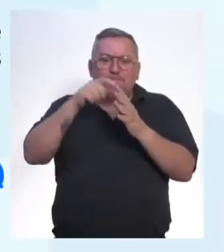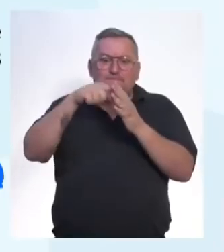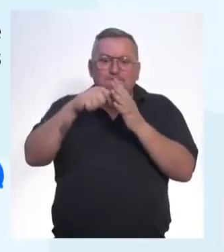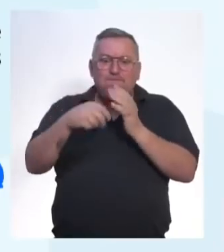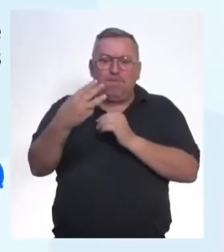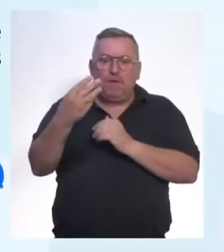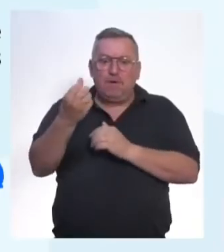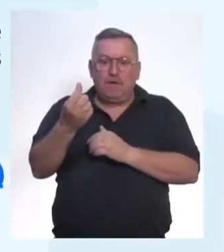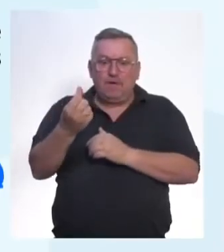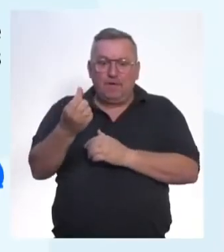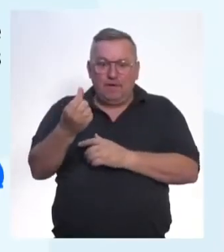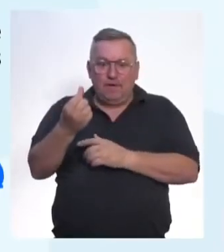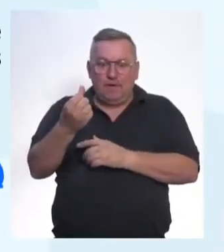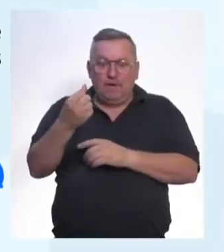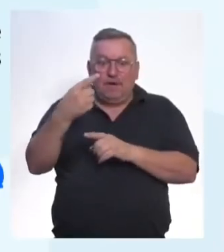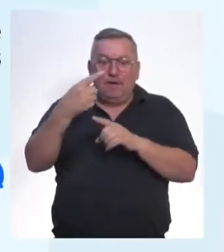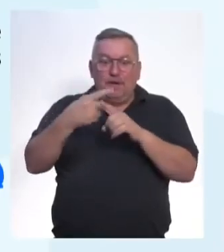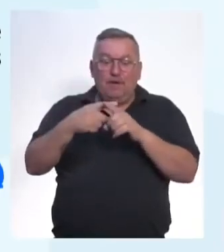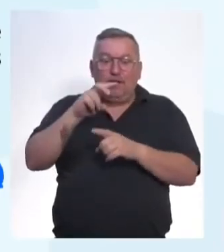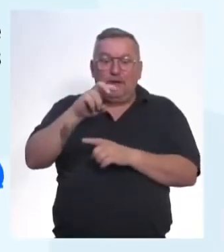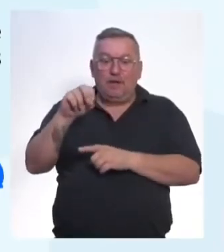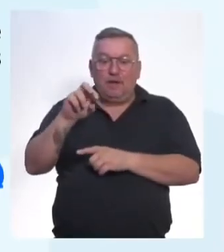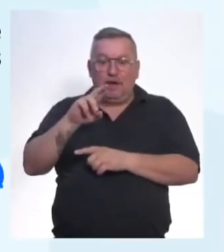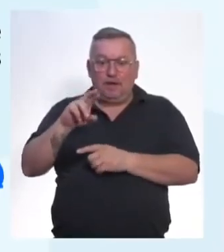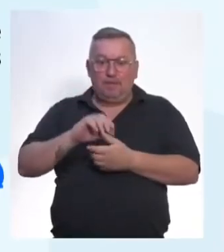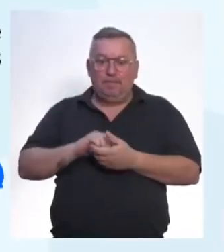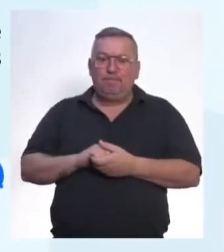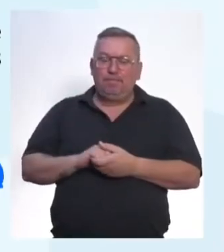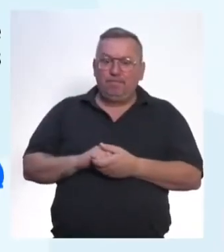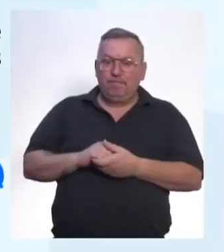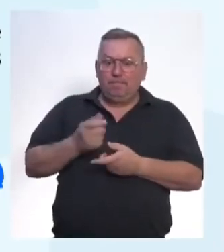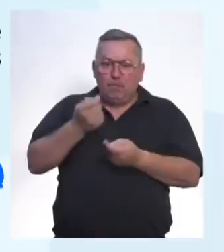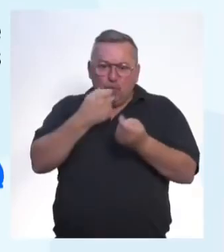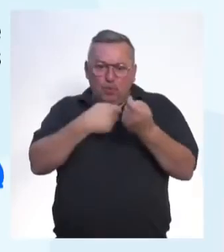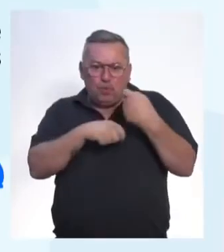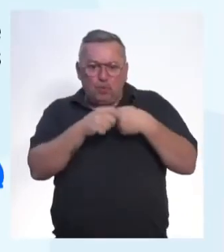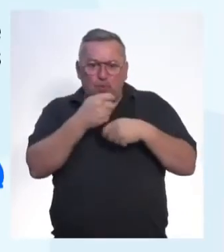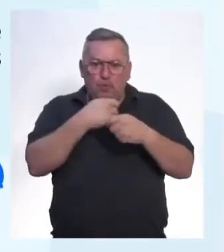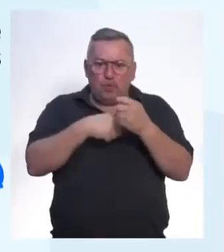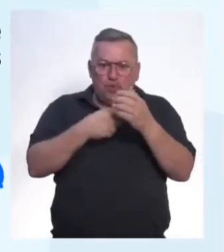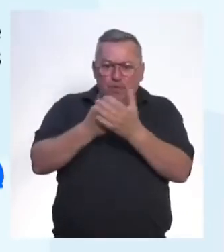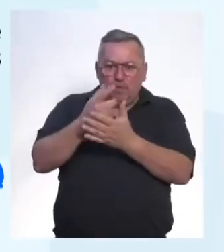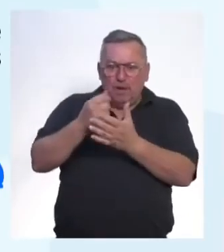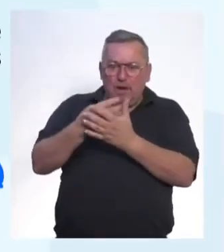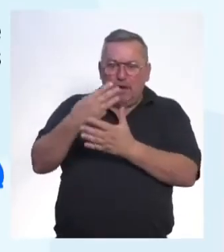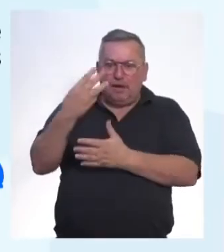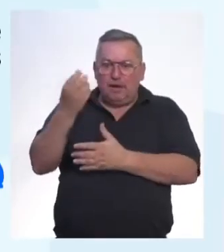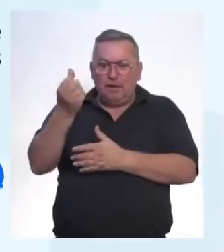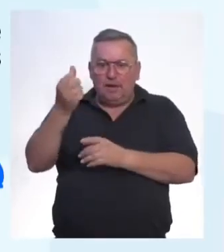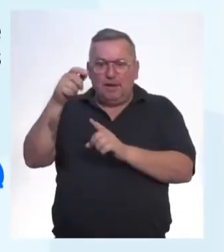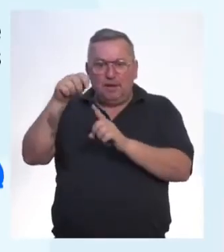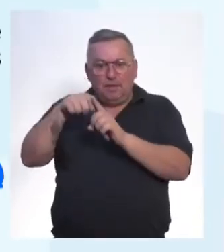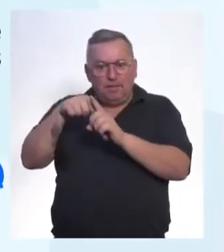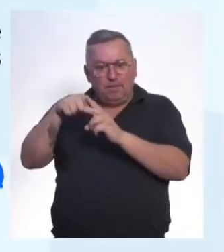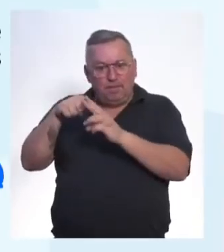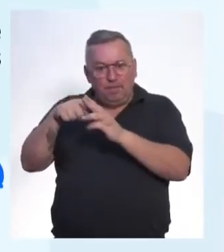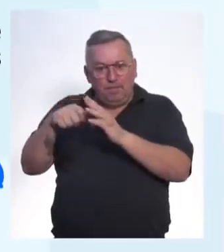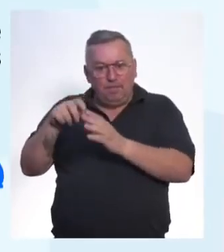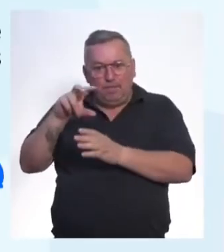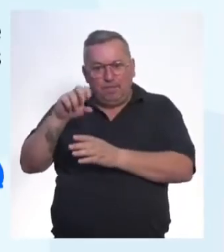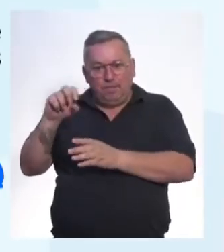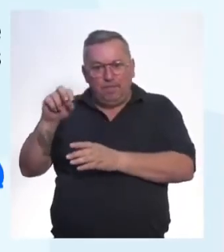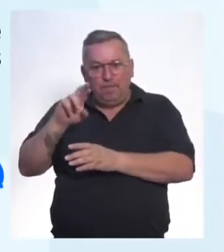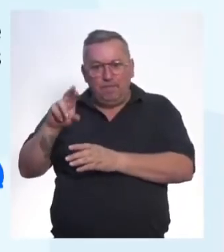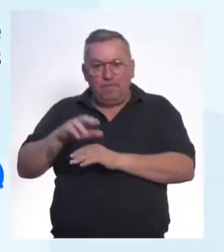carro em 36 vezes fixas de R$500. Negociou lá com a empresa, tal. Opa, vou pagar 36